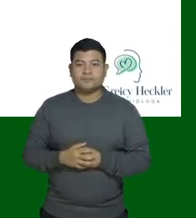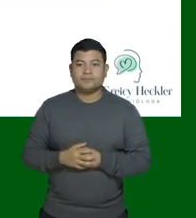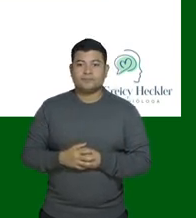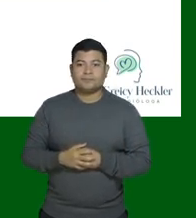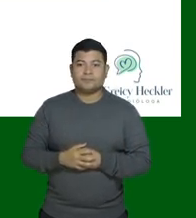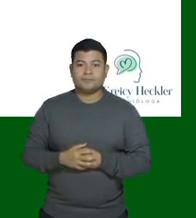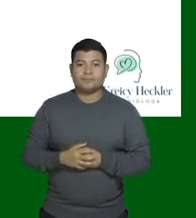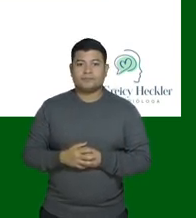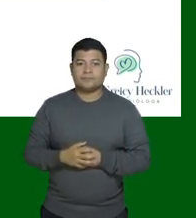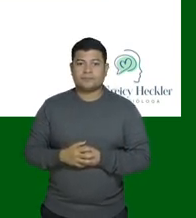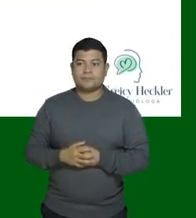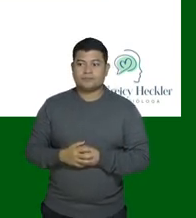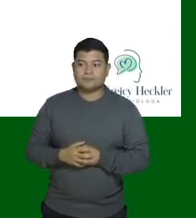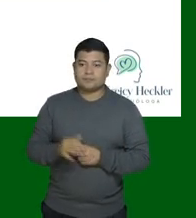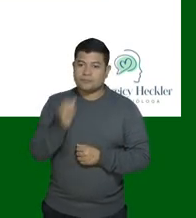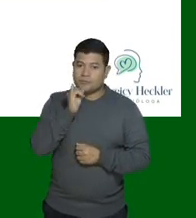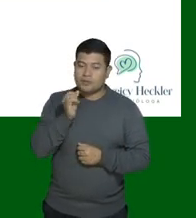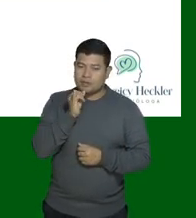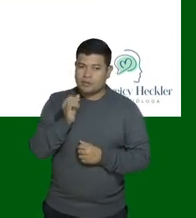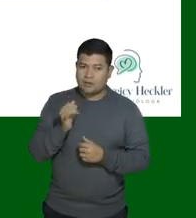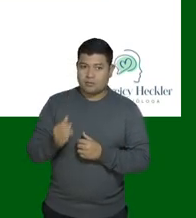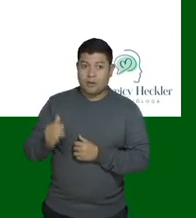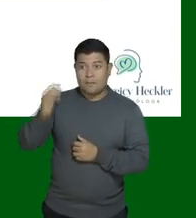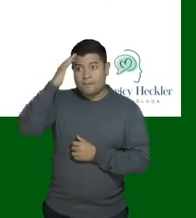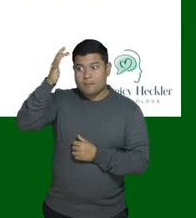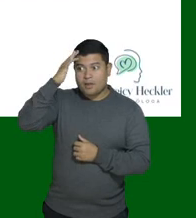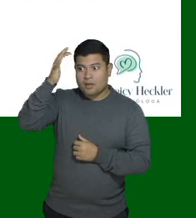Pensem numa fruta que termina com Ana, rapidinho.